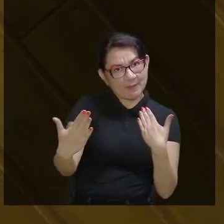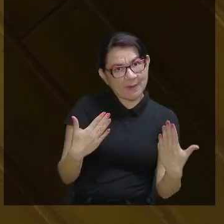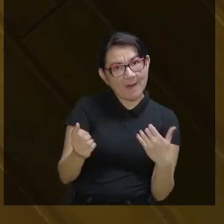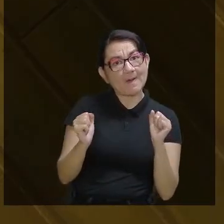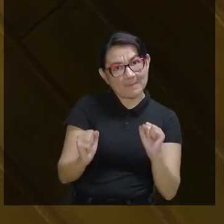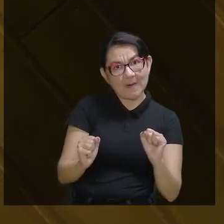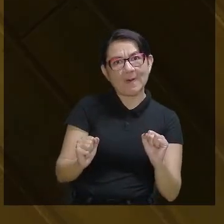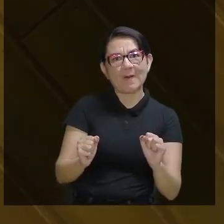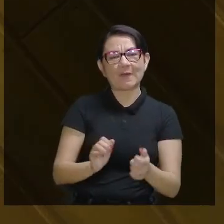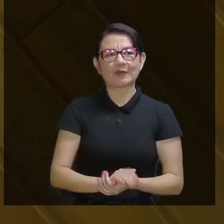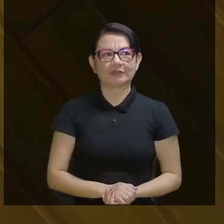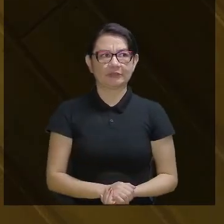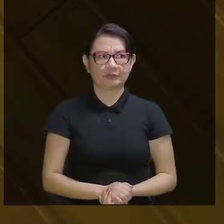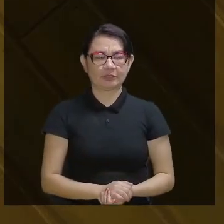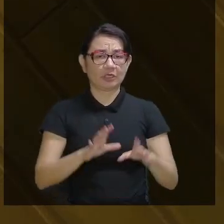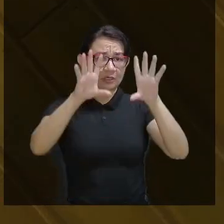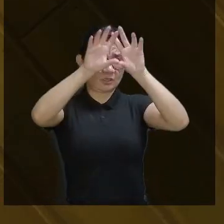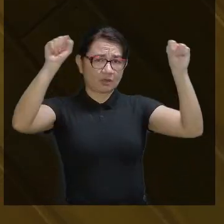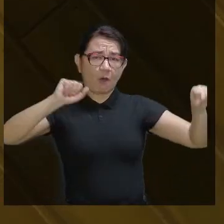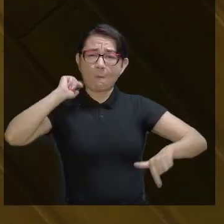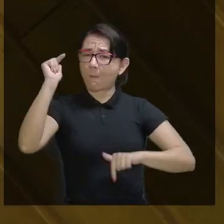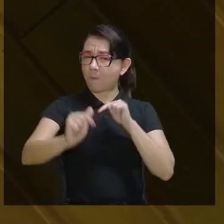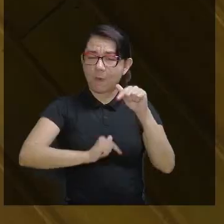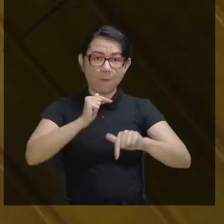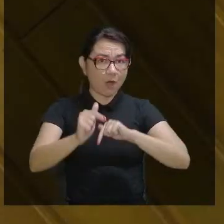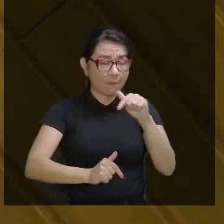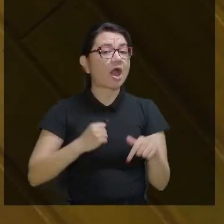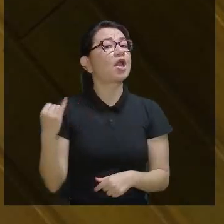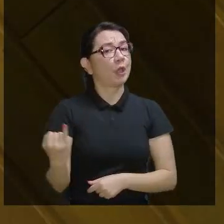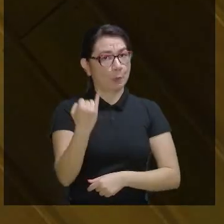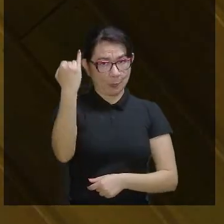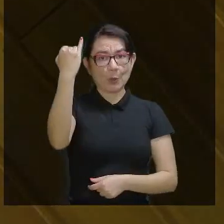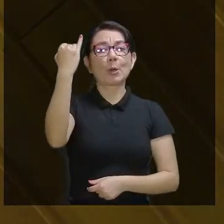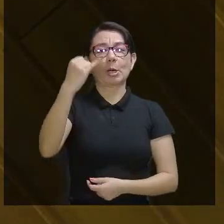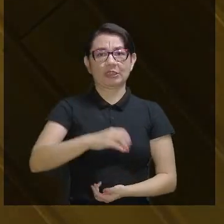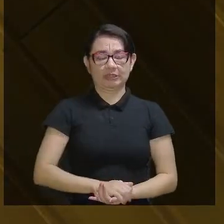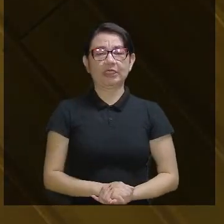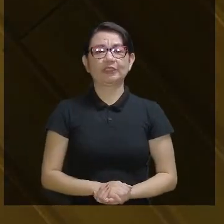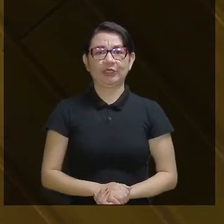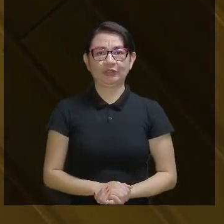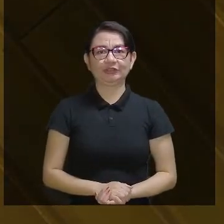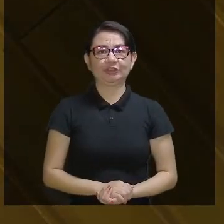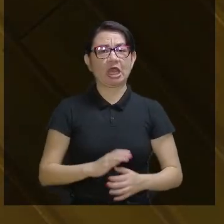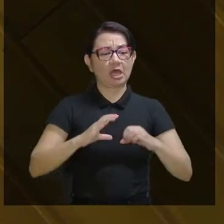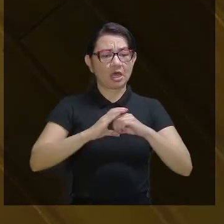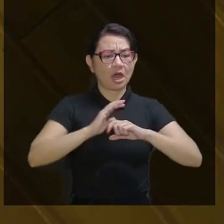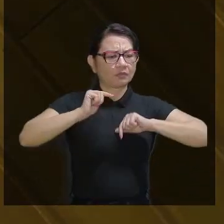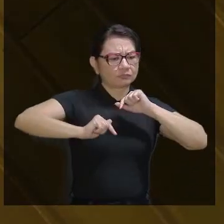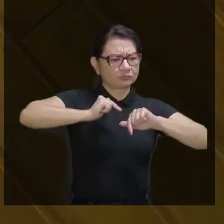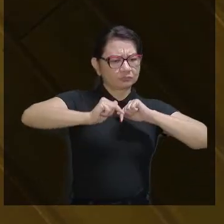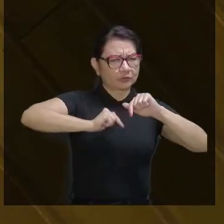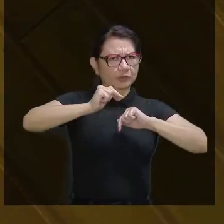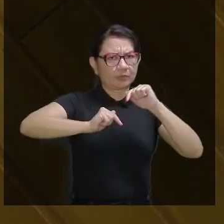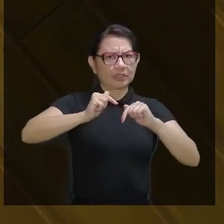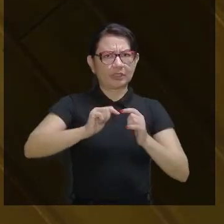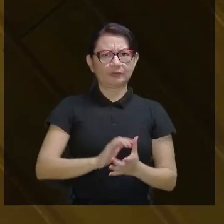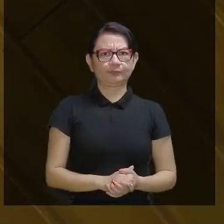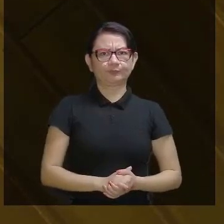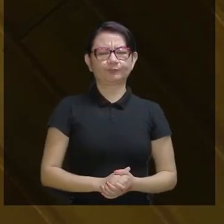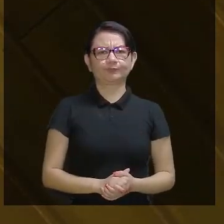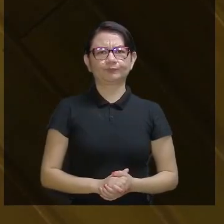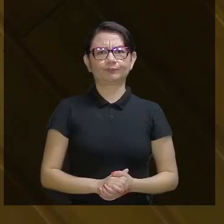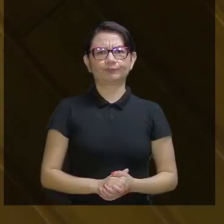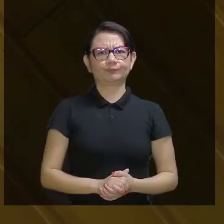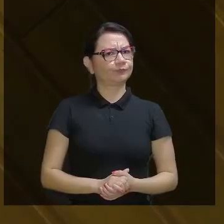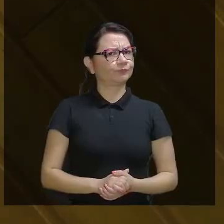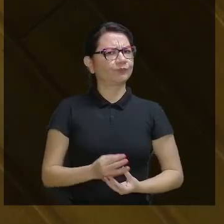eu penso que o tribunal tem um trabalho muito importante. O tribunal trabalha desde as questões